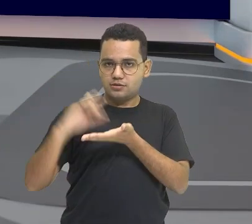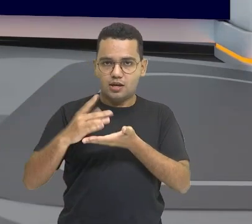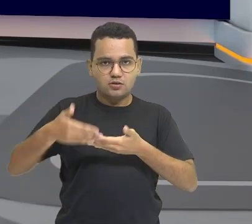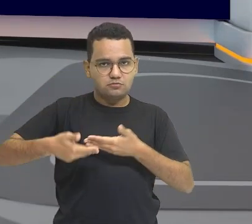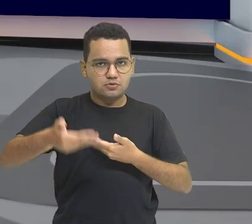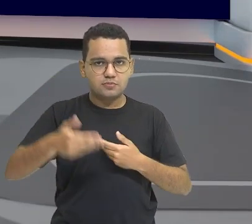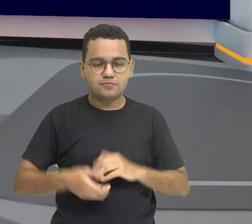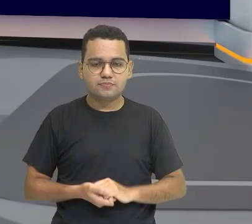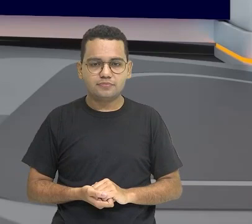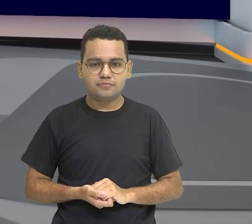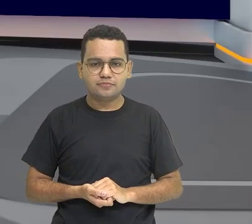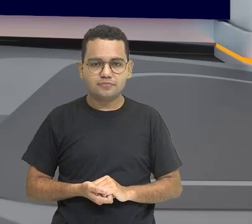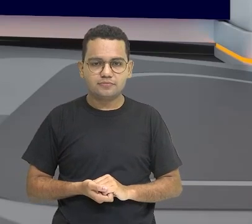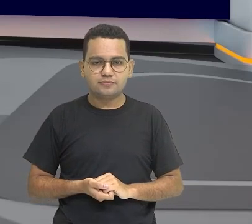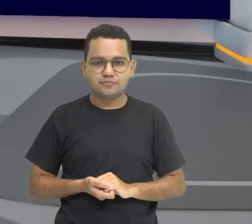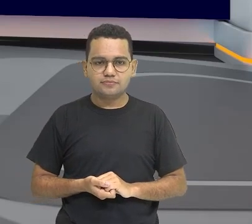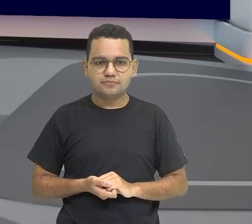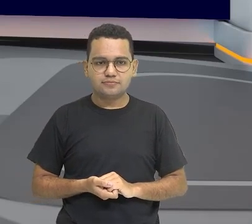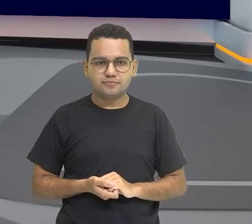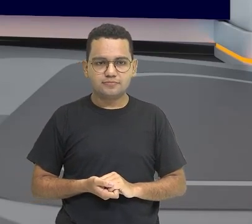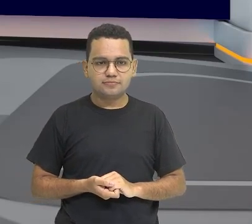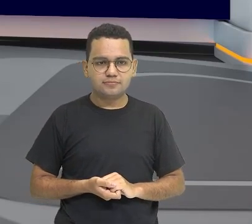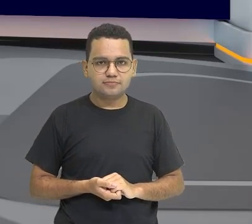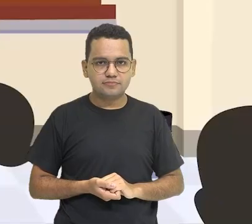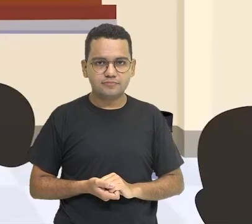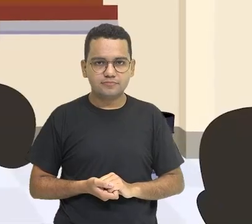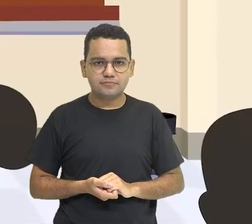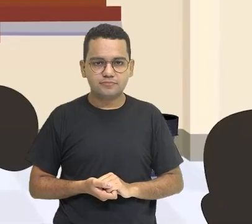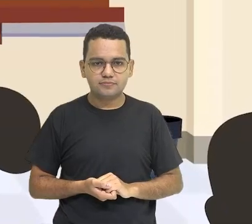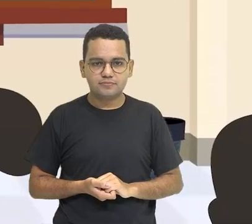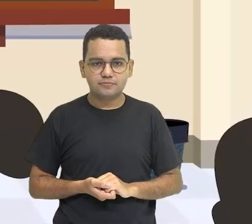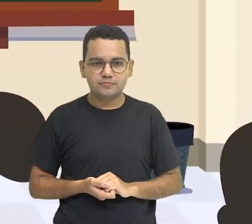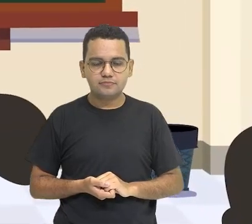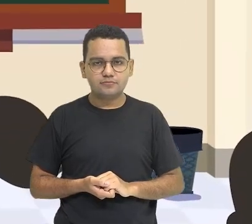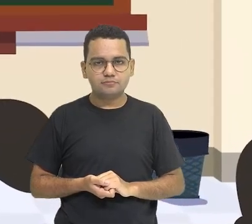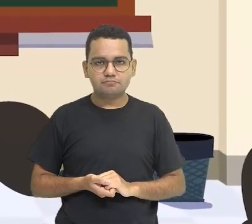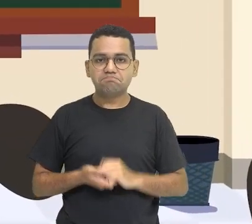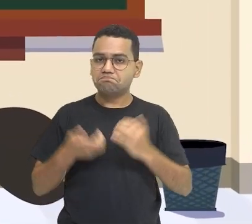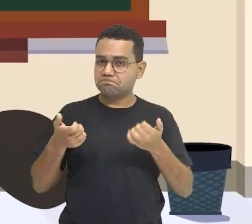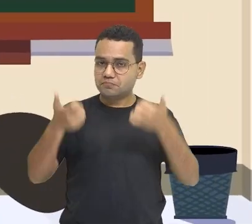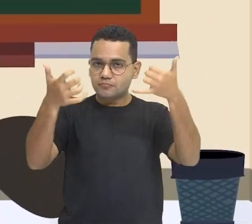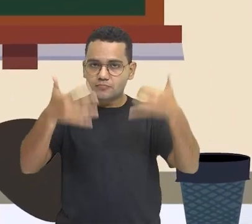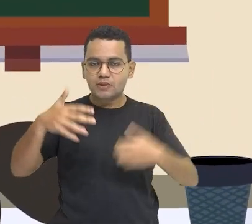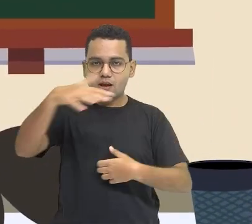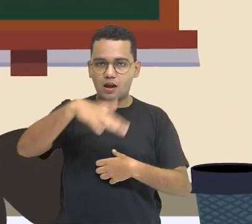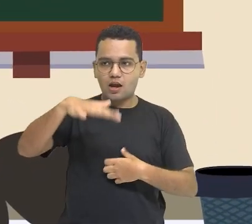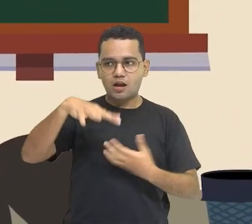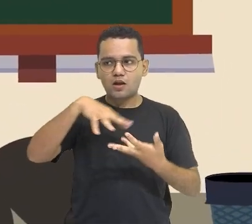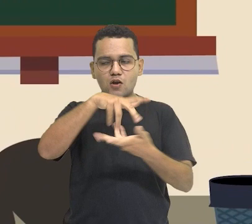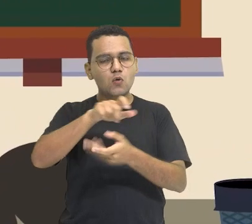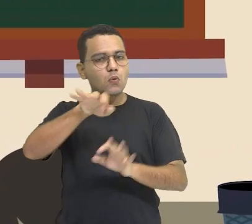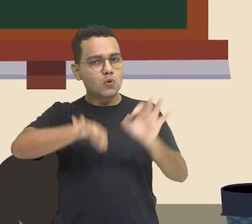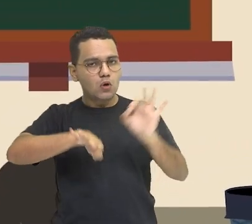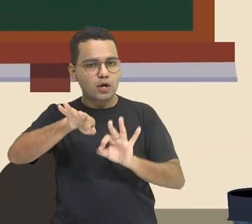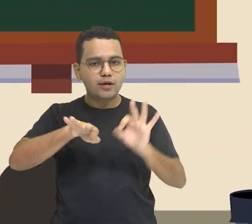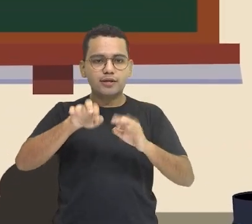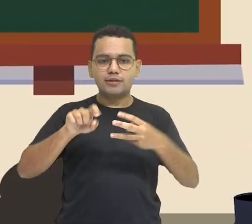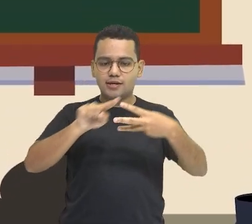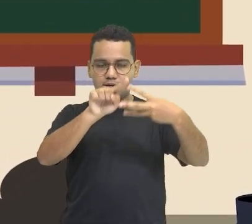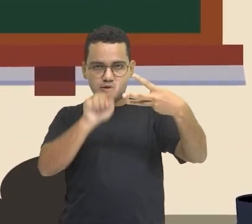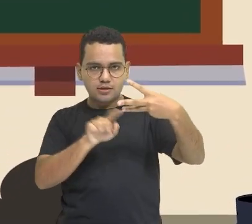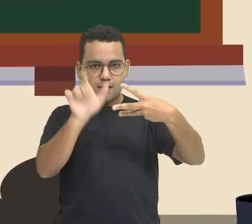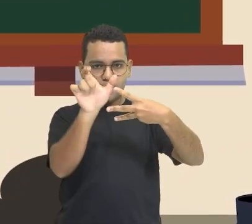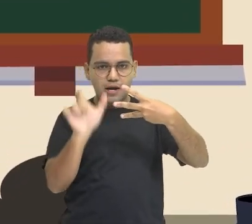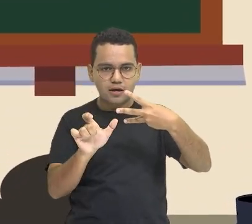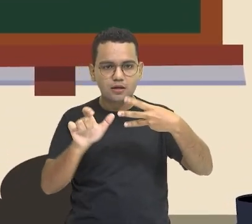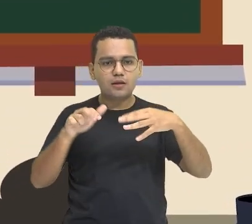Acompanhe comigo a explicação do Curumim. Para explicar a nova ordem mundial, surgem três expressões,